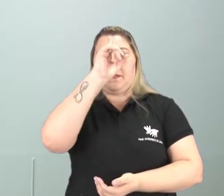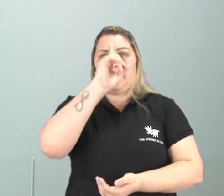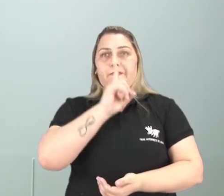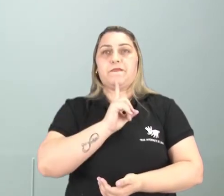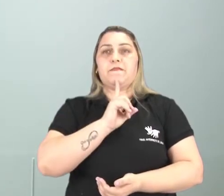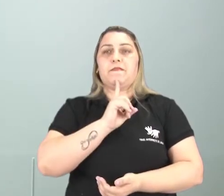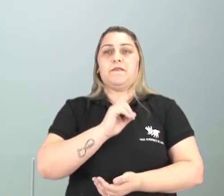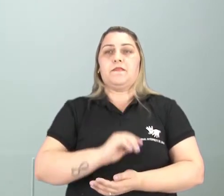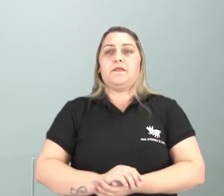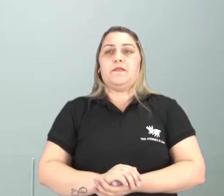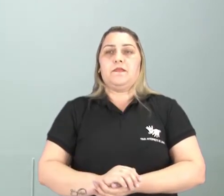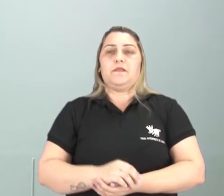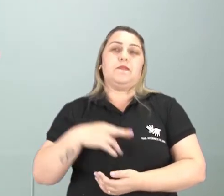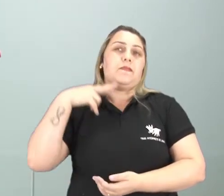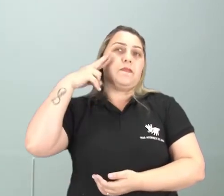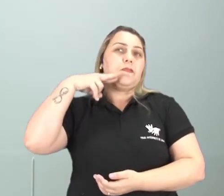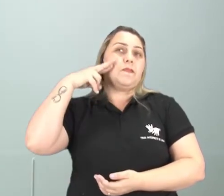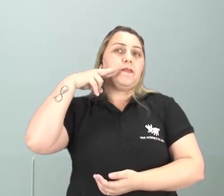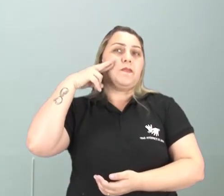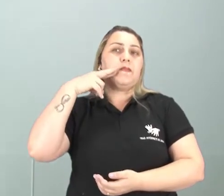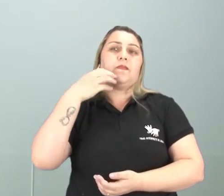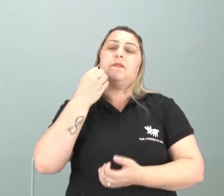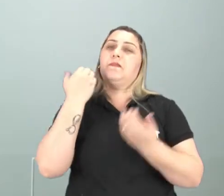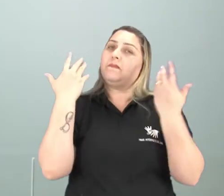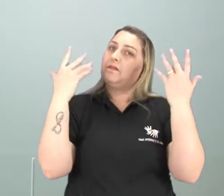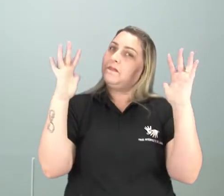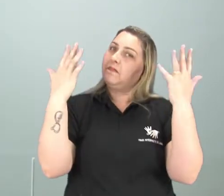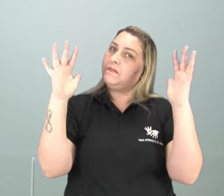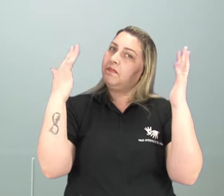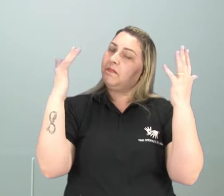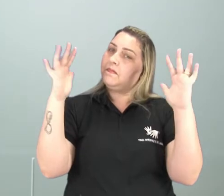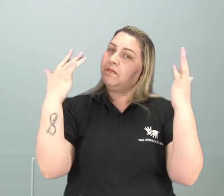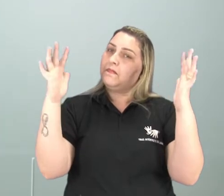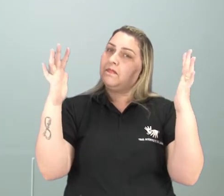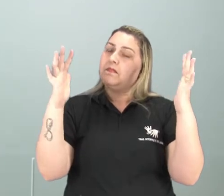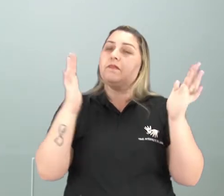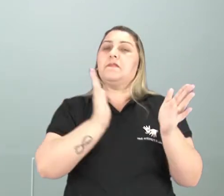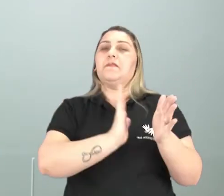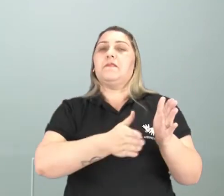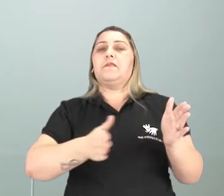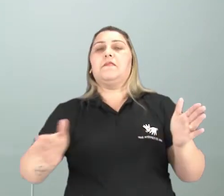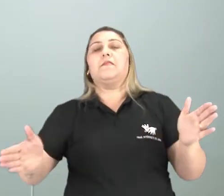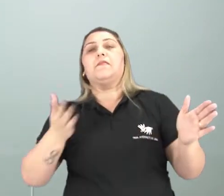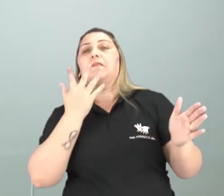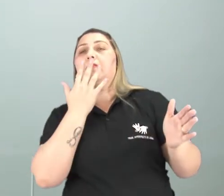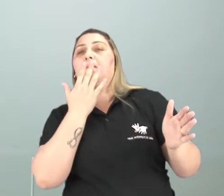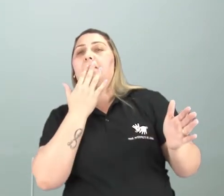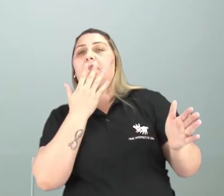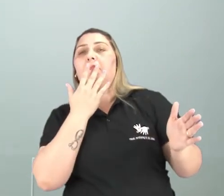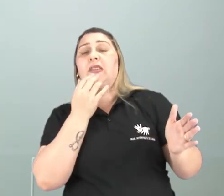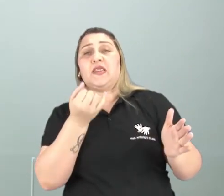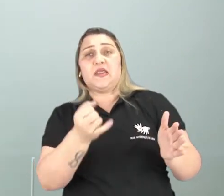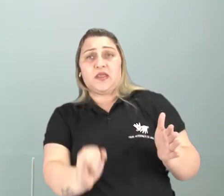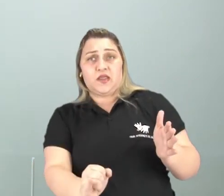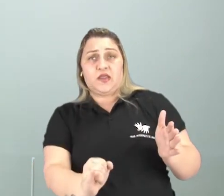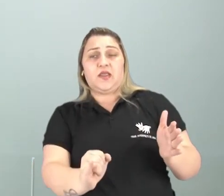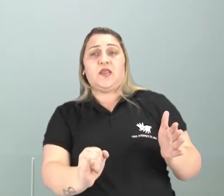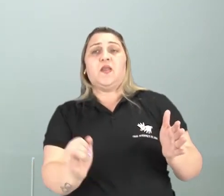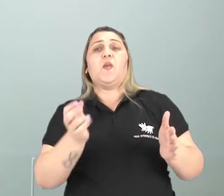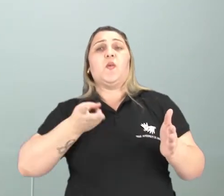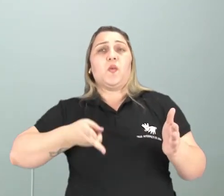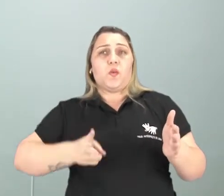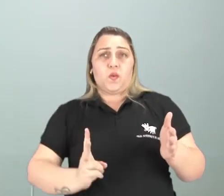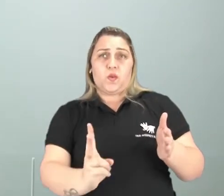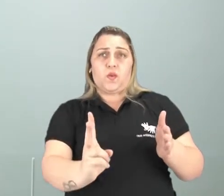amarelo e rosa muito bem essa foi a nossa sequência de cores se nós